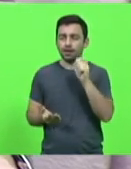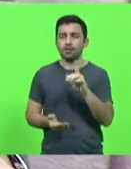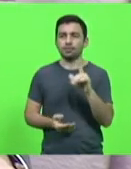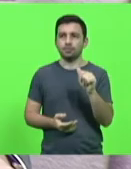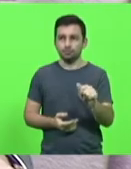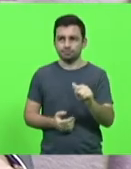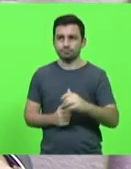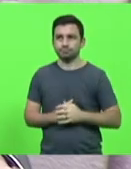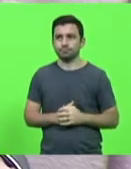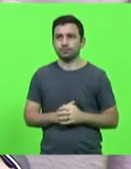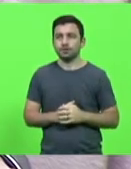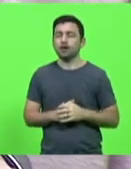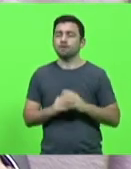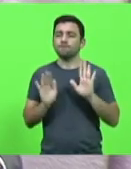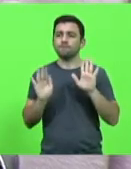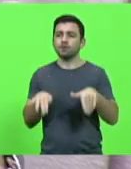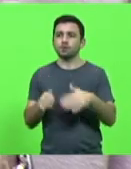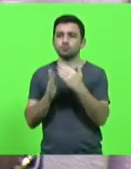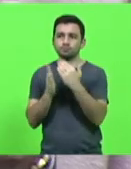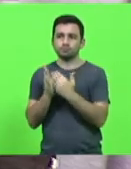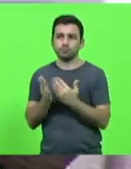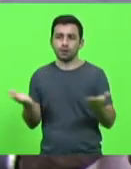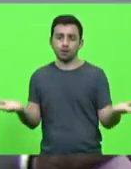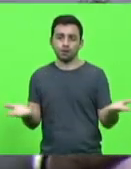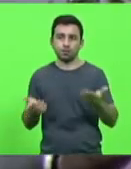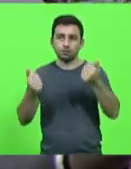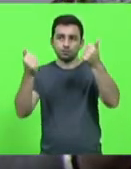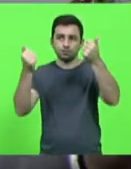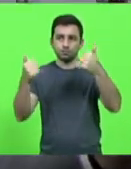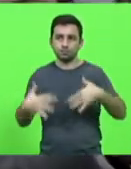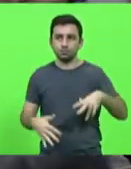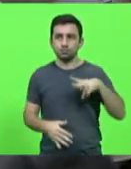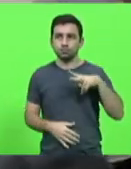fim da ordem do dia. Passamos às explicações pessoais.